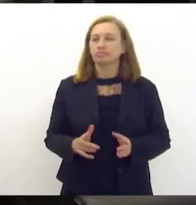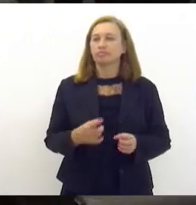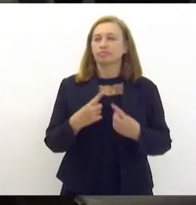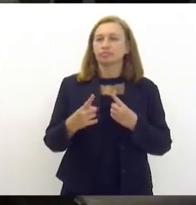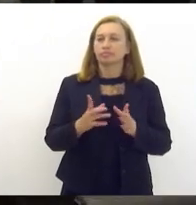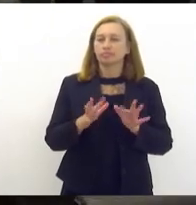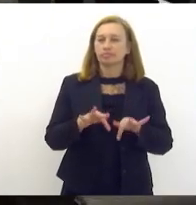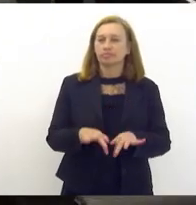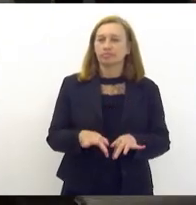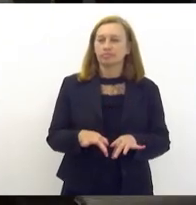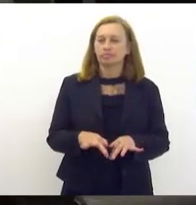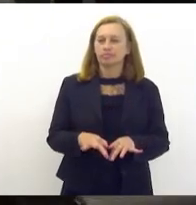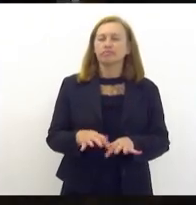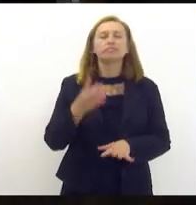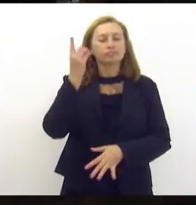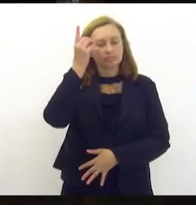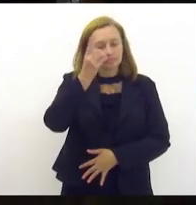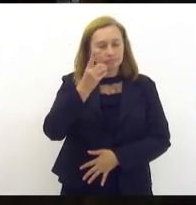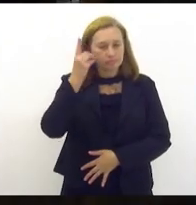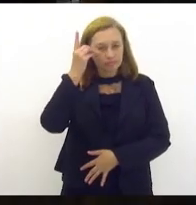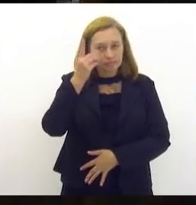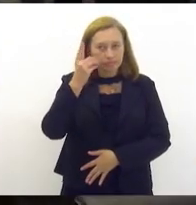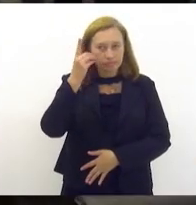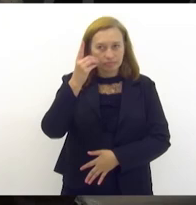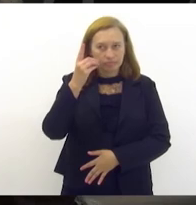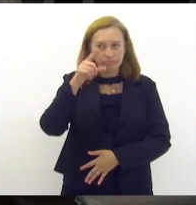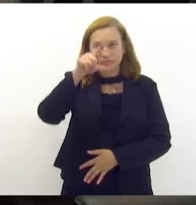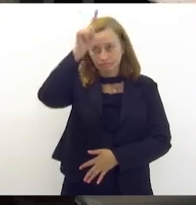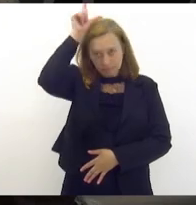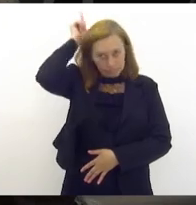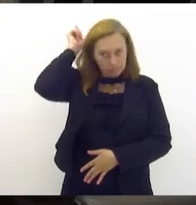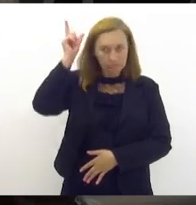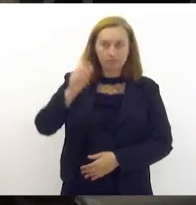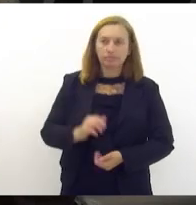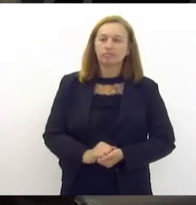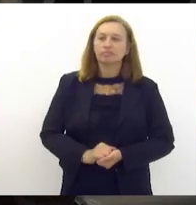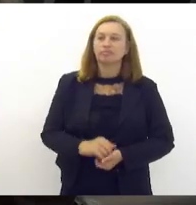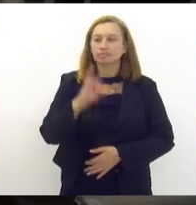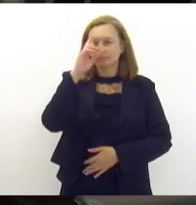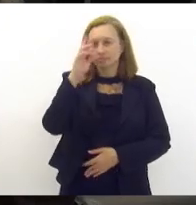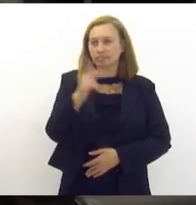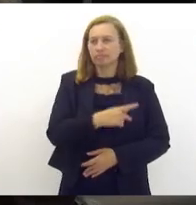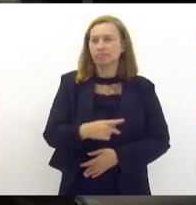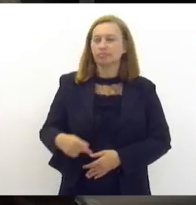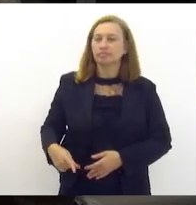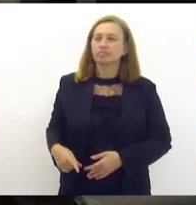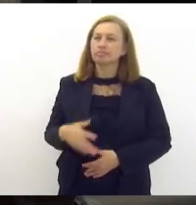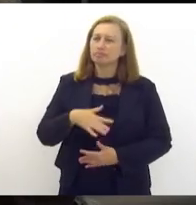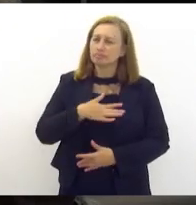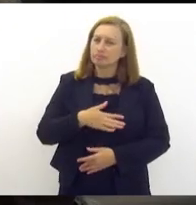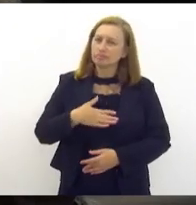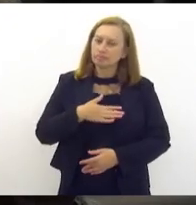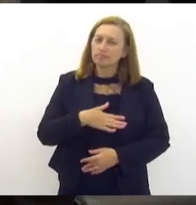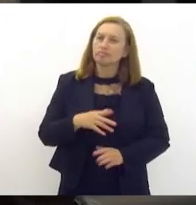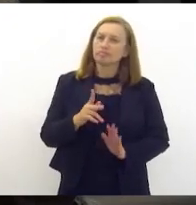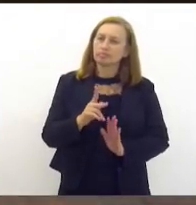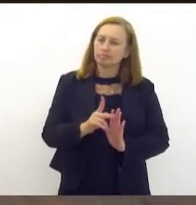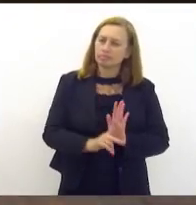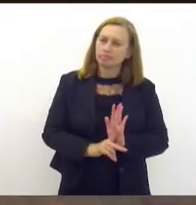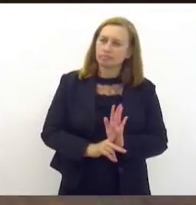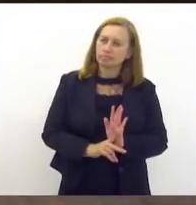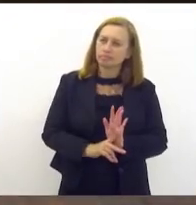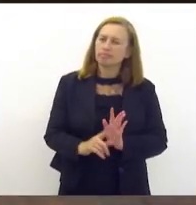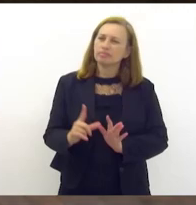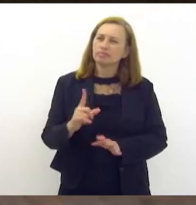discutir, nosso nobre deputado Luiz Paulo. Senhor presidente, eu gostei do projeto.